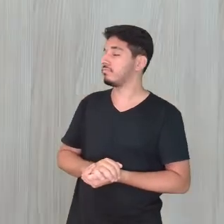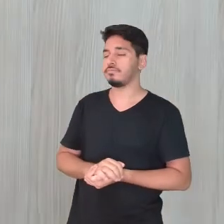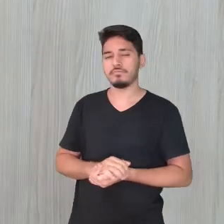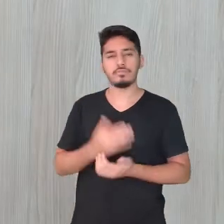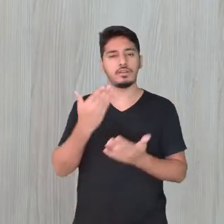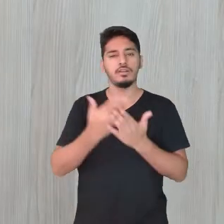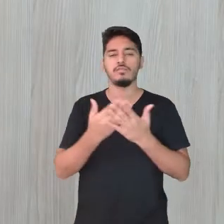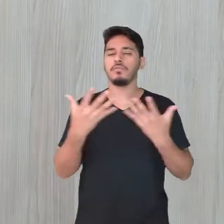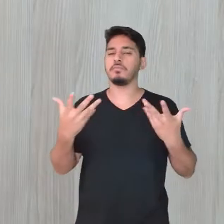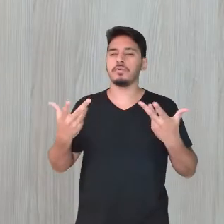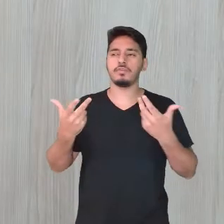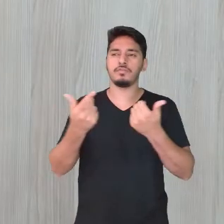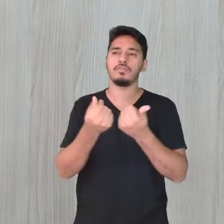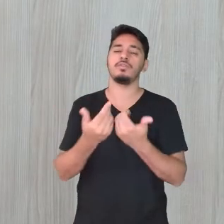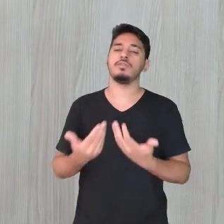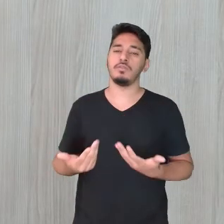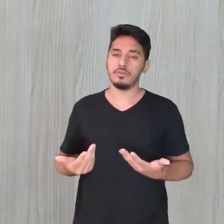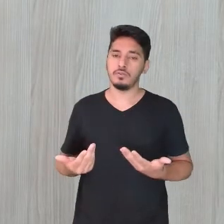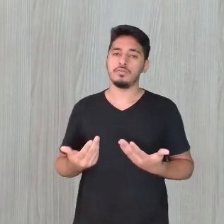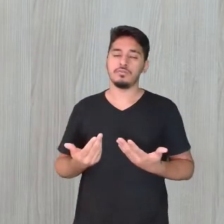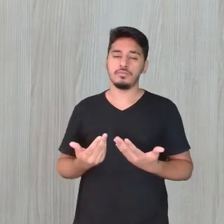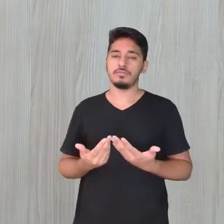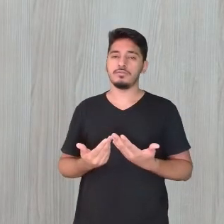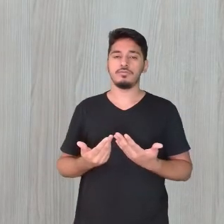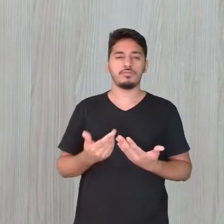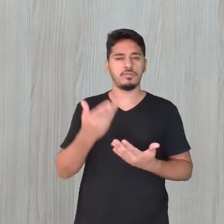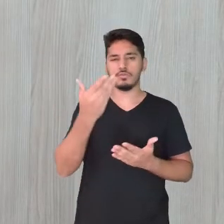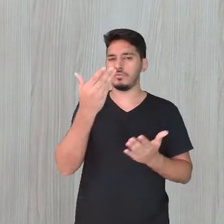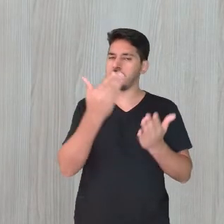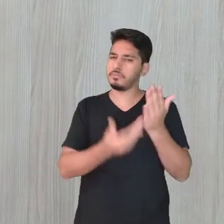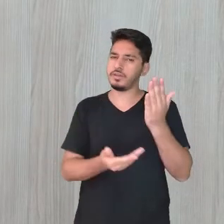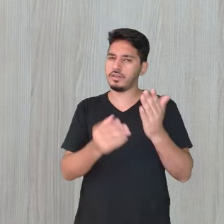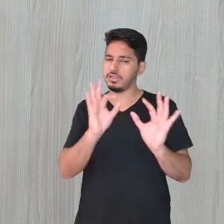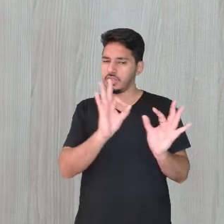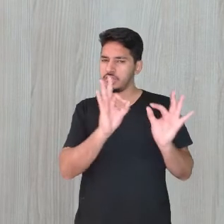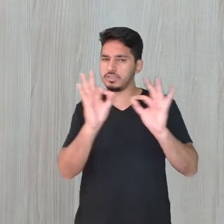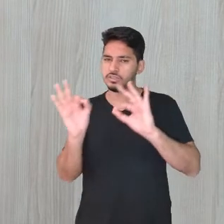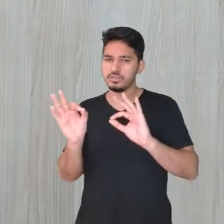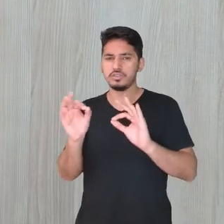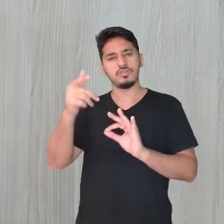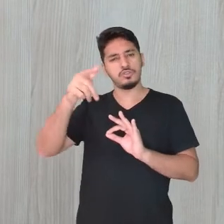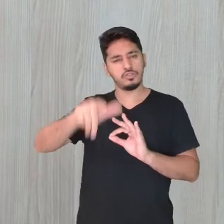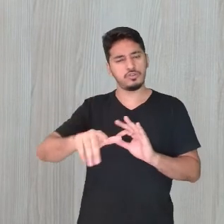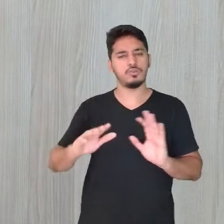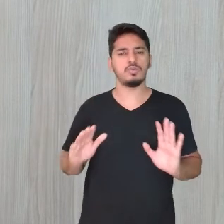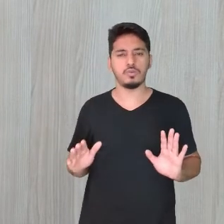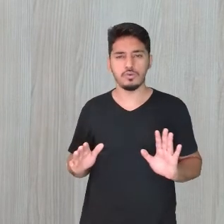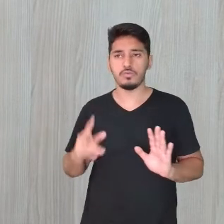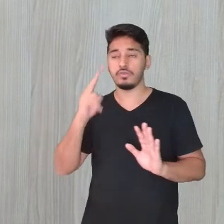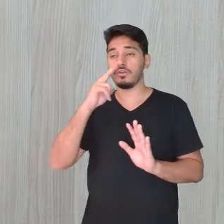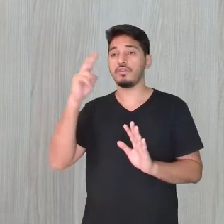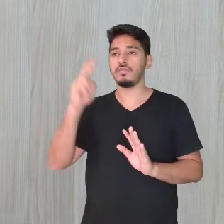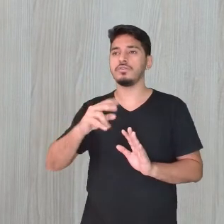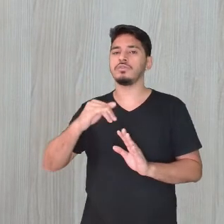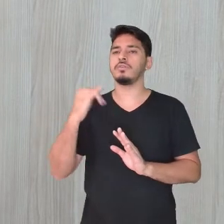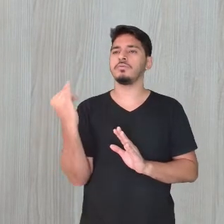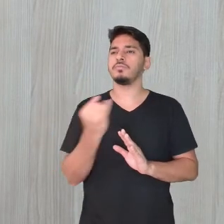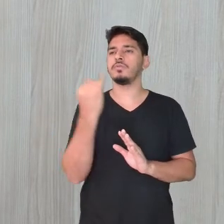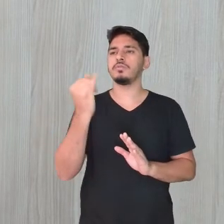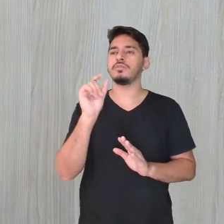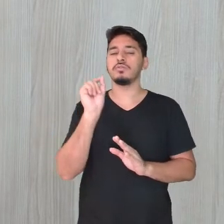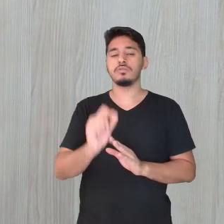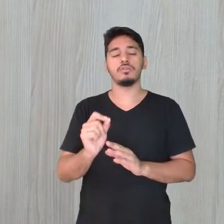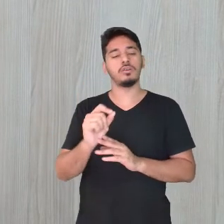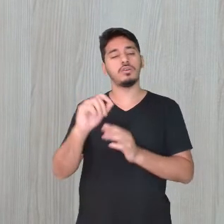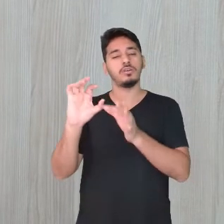foi maravilhosa, minha gente. Não perde, não deixe de assistir aí novamente e ver a importância da